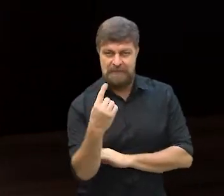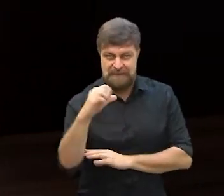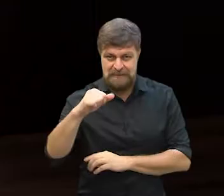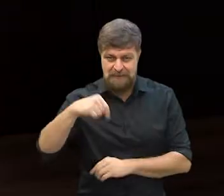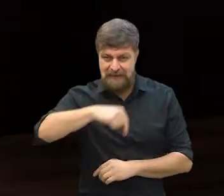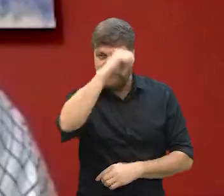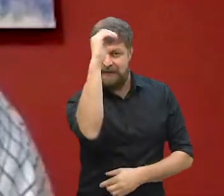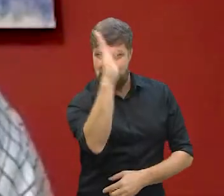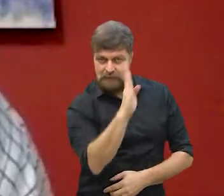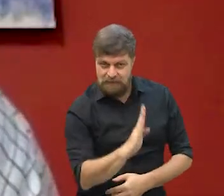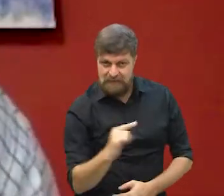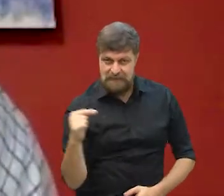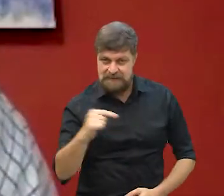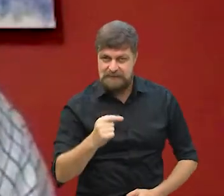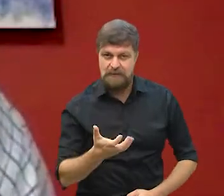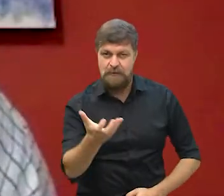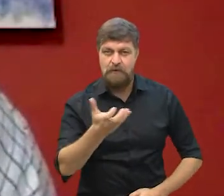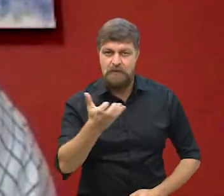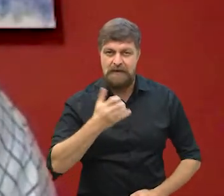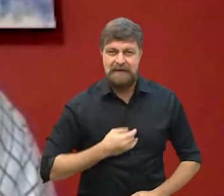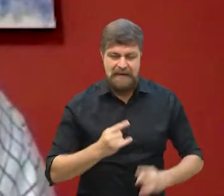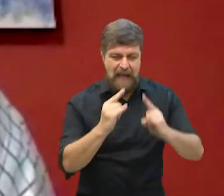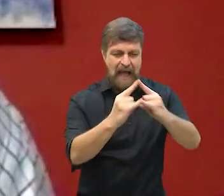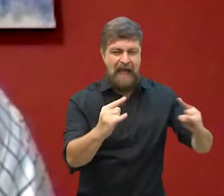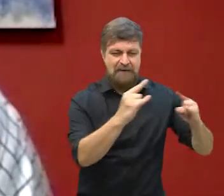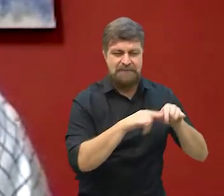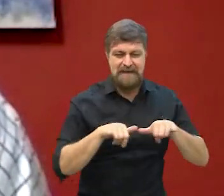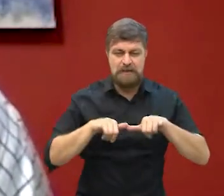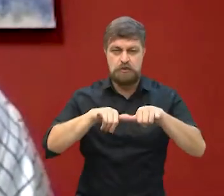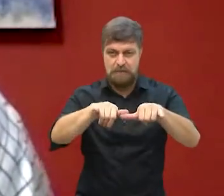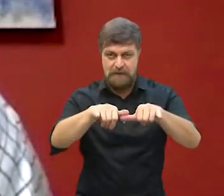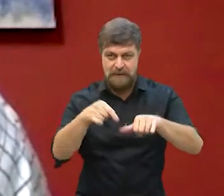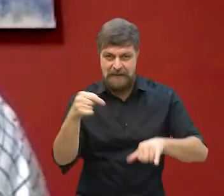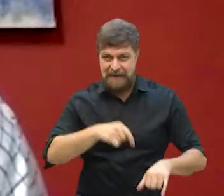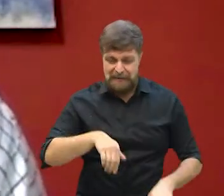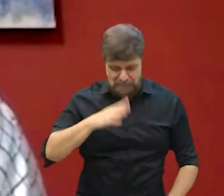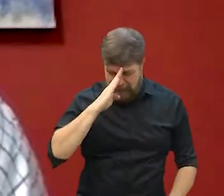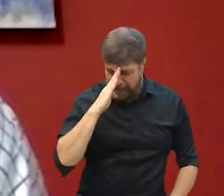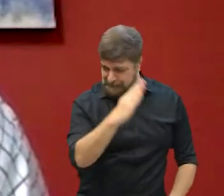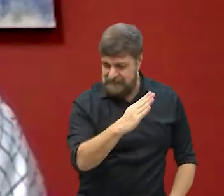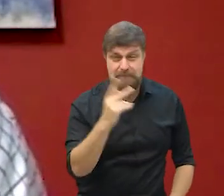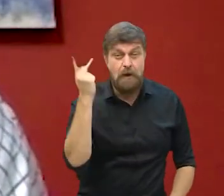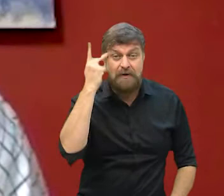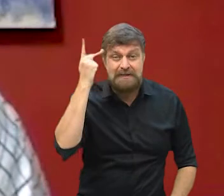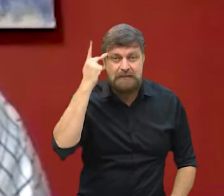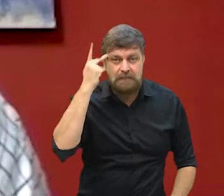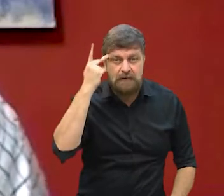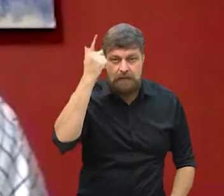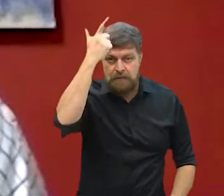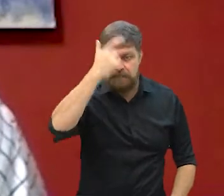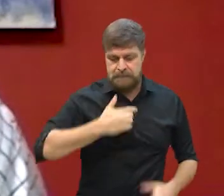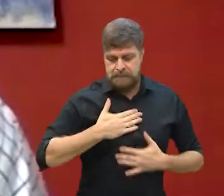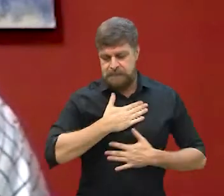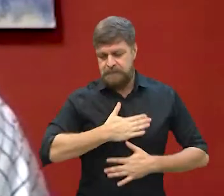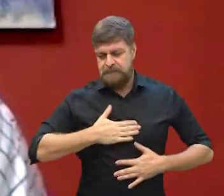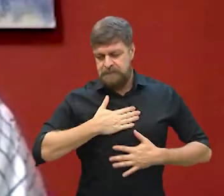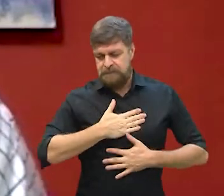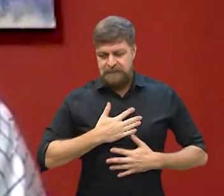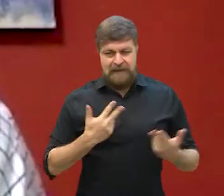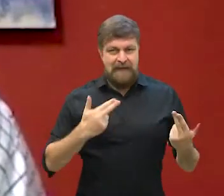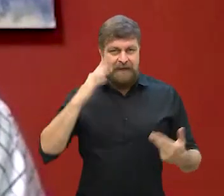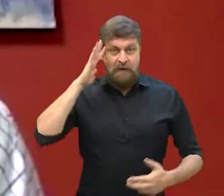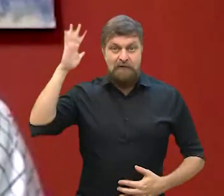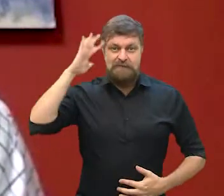Brasil, e foi um sonho, que eu sempre quis fazer a APAS, né, que é a maior feira de supermercados do mundo, né, aqui em São Paulo, e aí foi realmente a realização de um